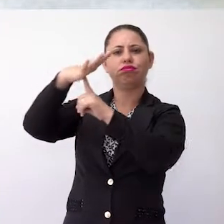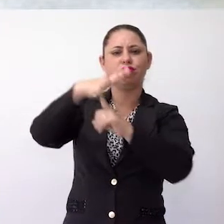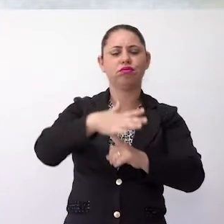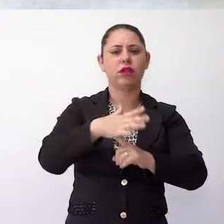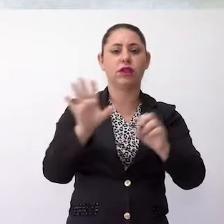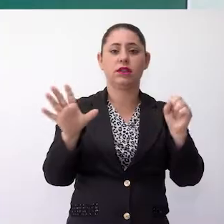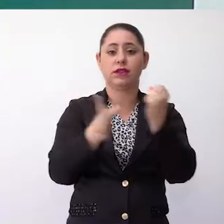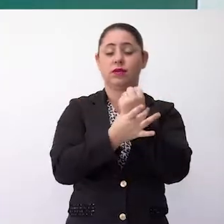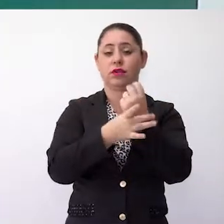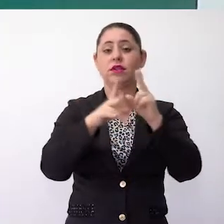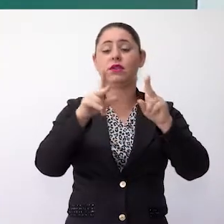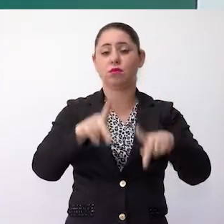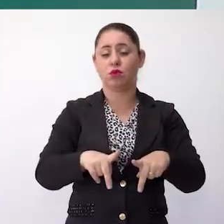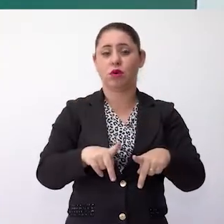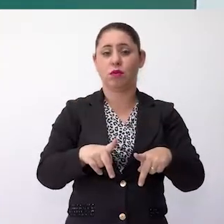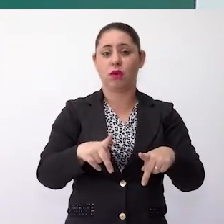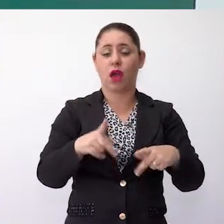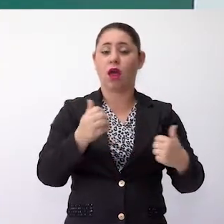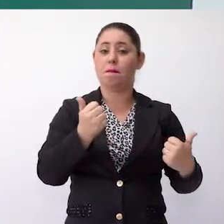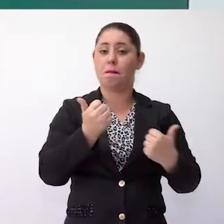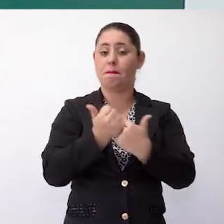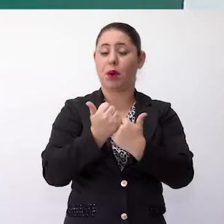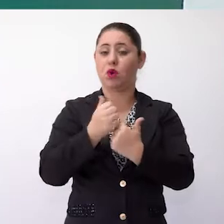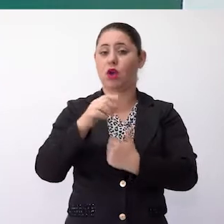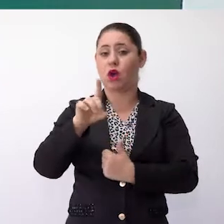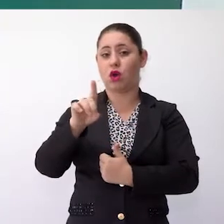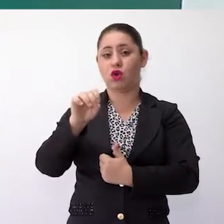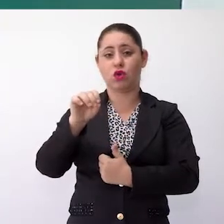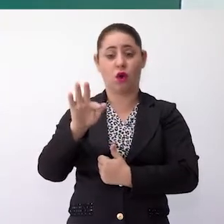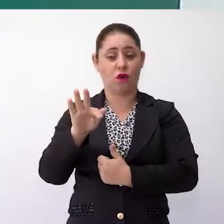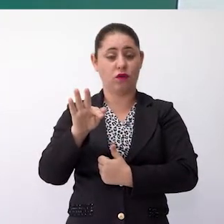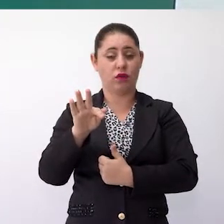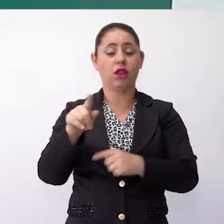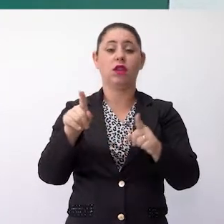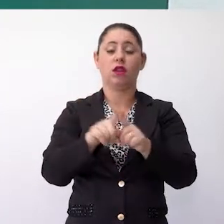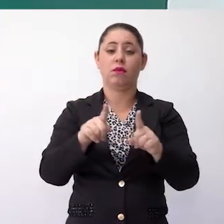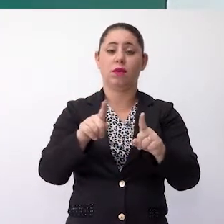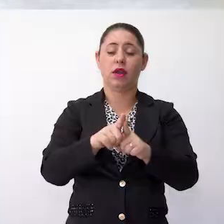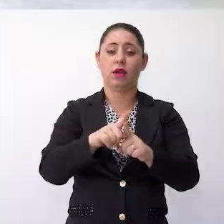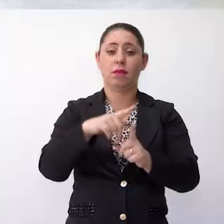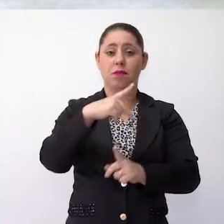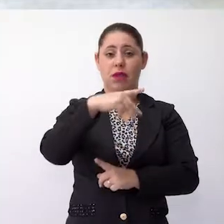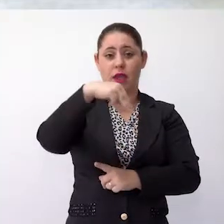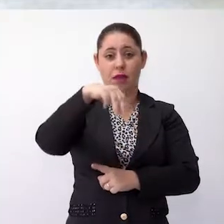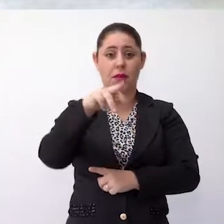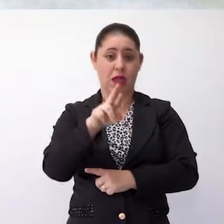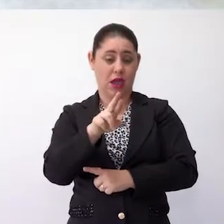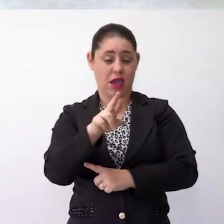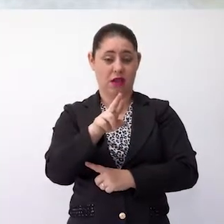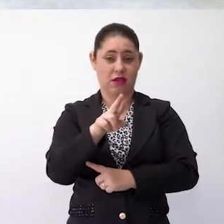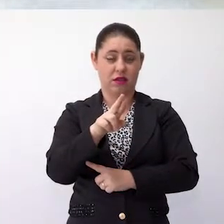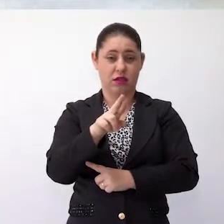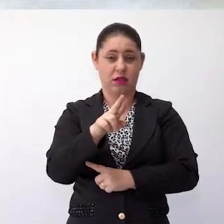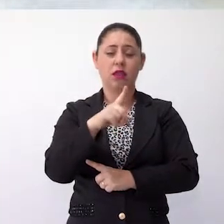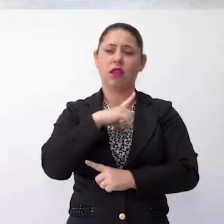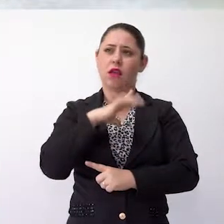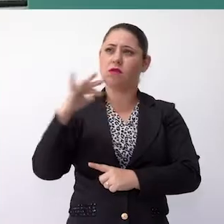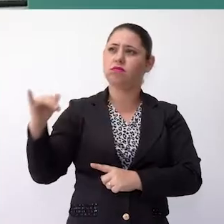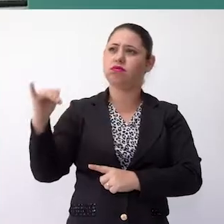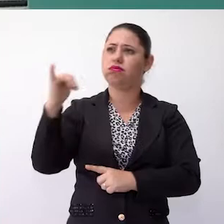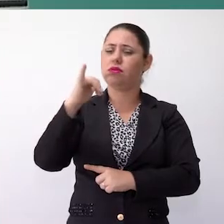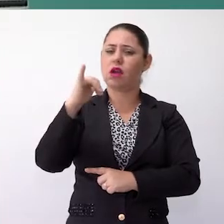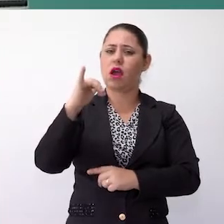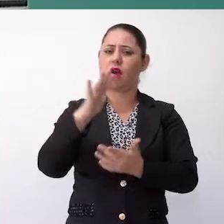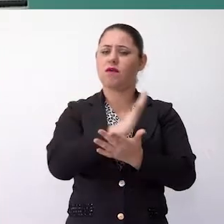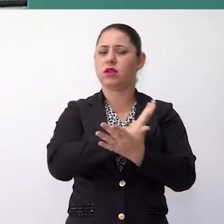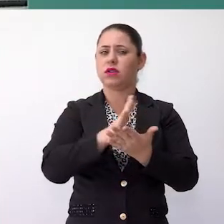Pública, ele dá apoio ao DOF e também à Polícia Militar Rodoviária, porque nós temos aviões aí. Sim. Que às vezes fica